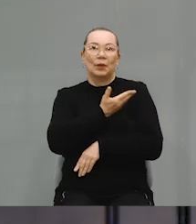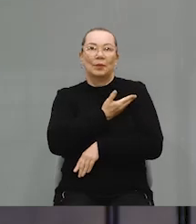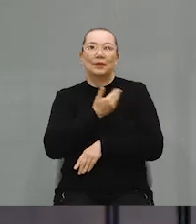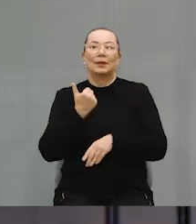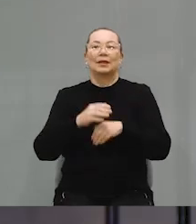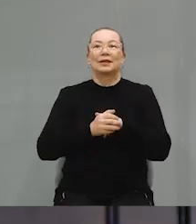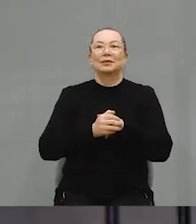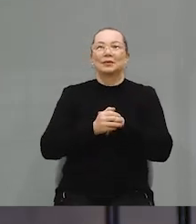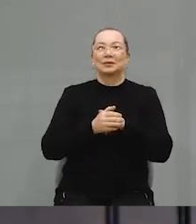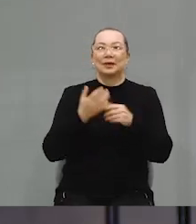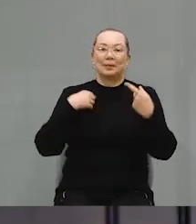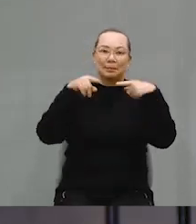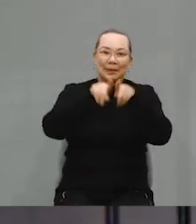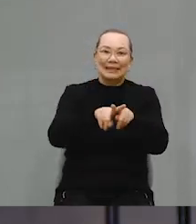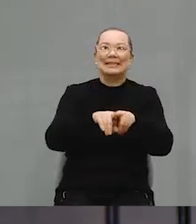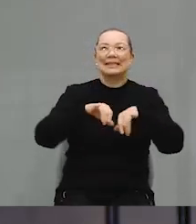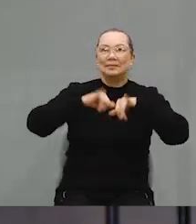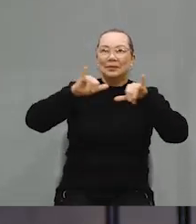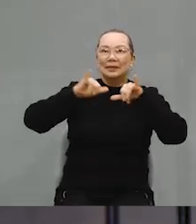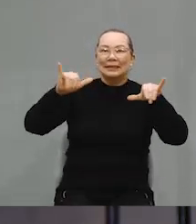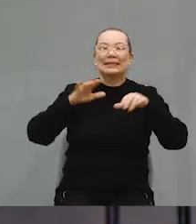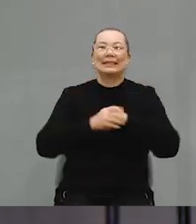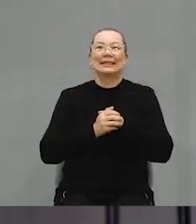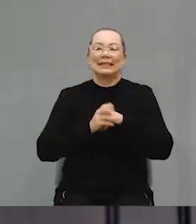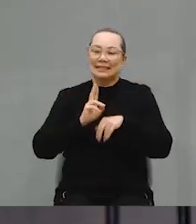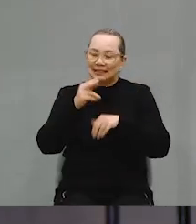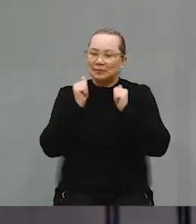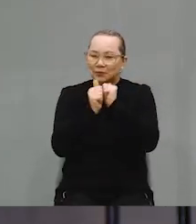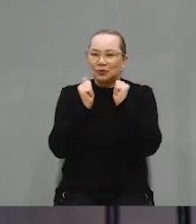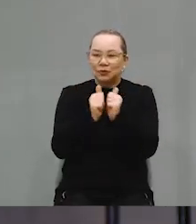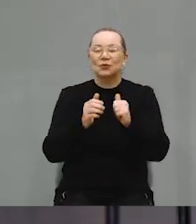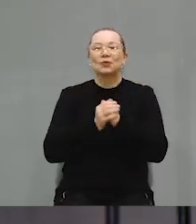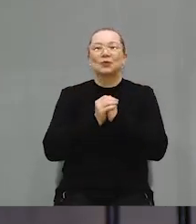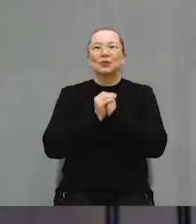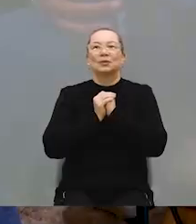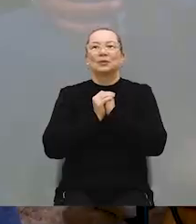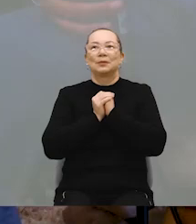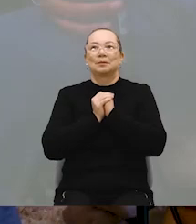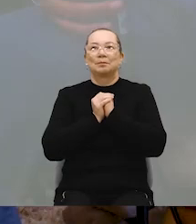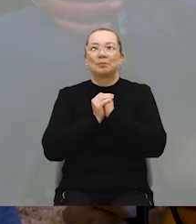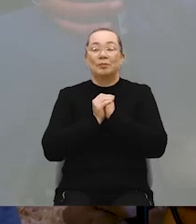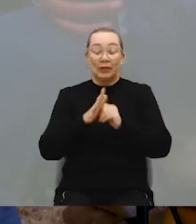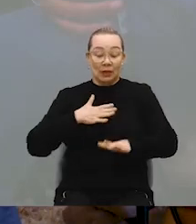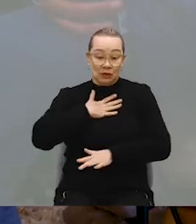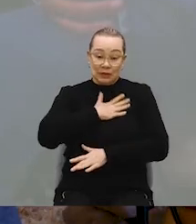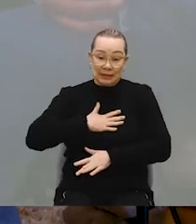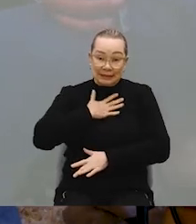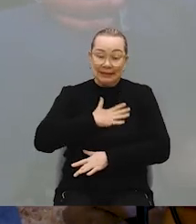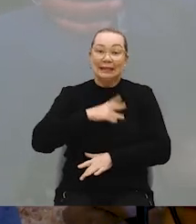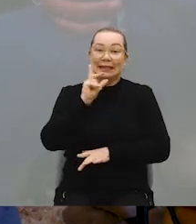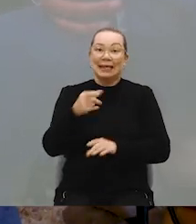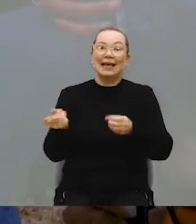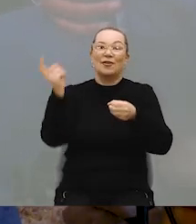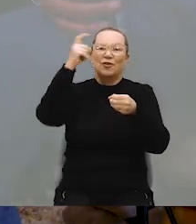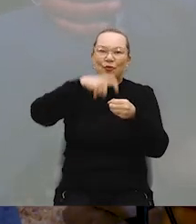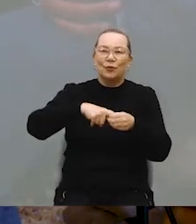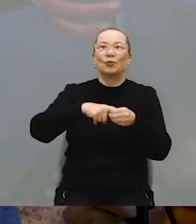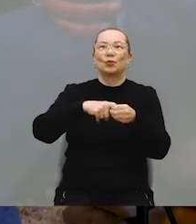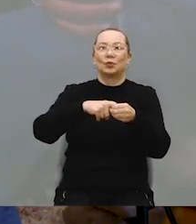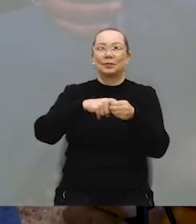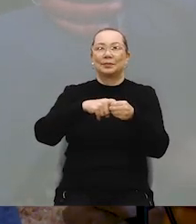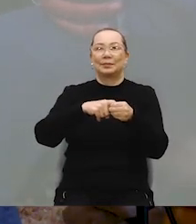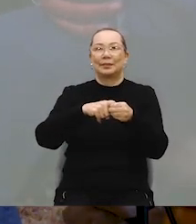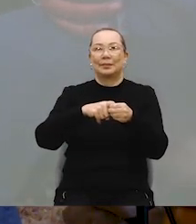colega, parceiro publicitário, Hernani Carraro, que ilustra a Celeste, e dizer da satisfação que é voltar aqui